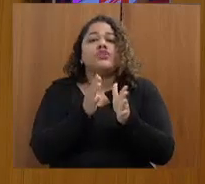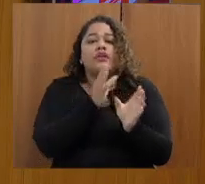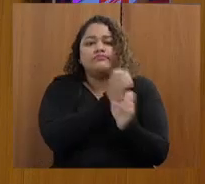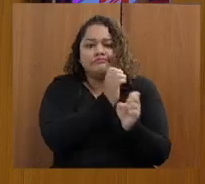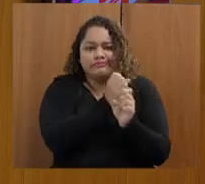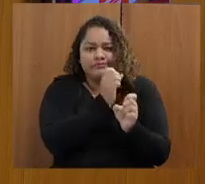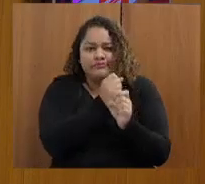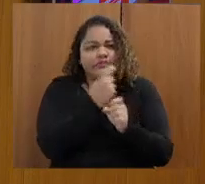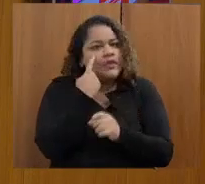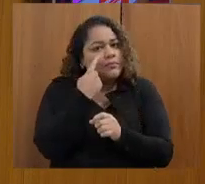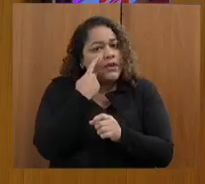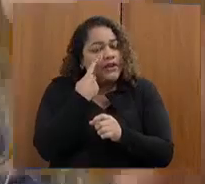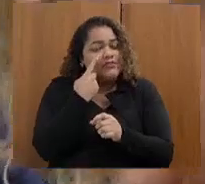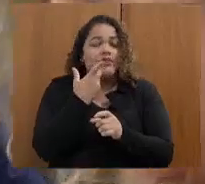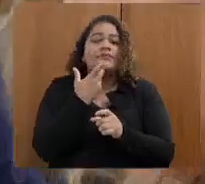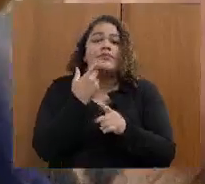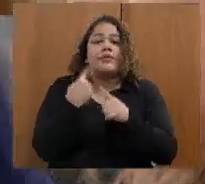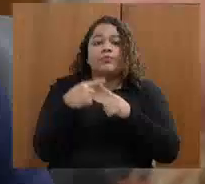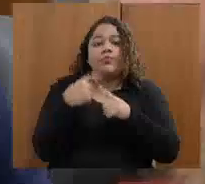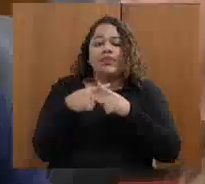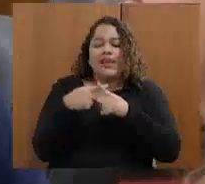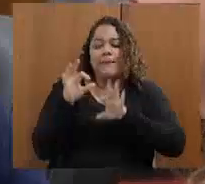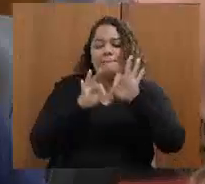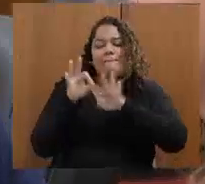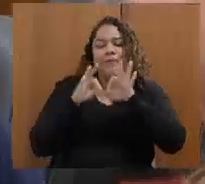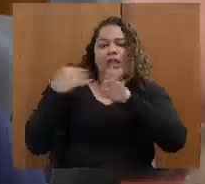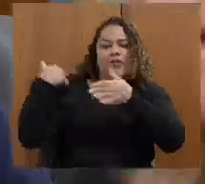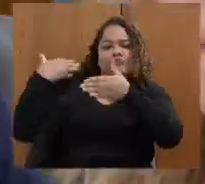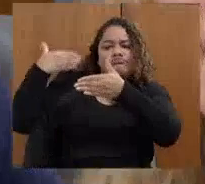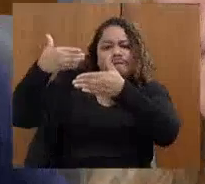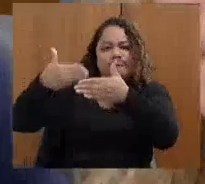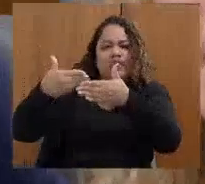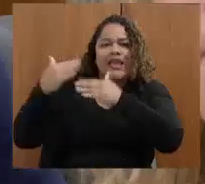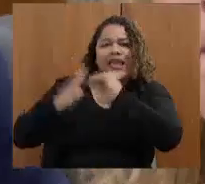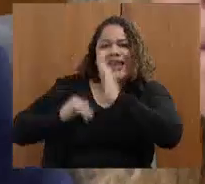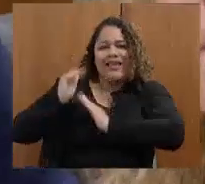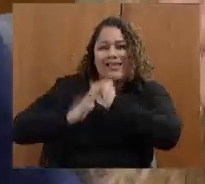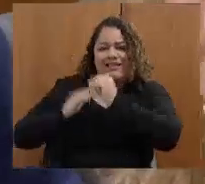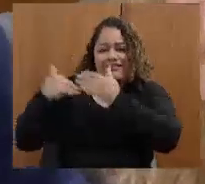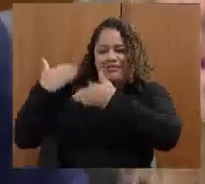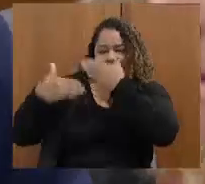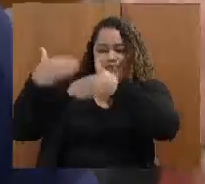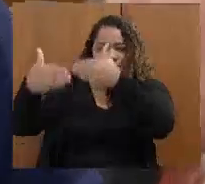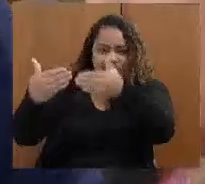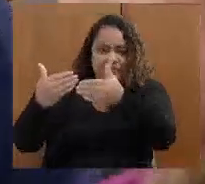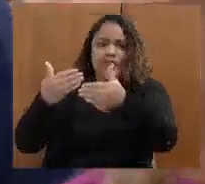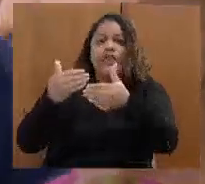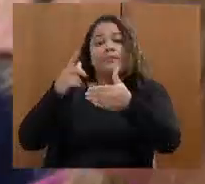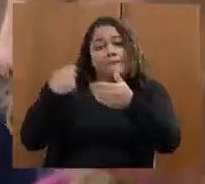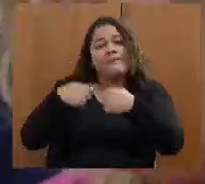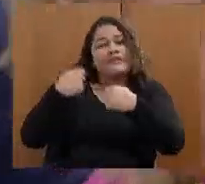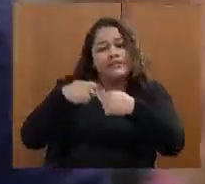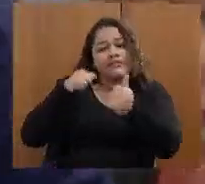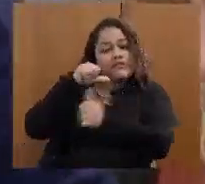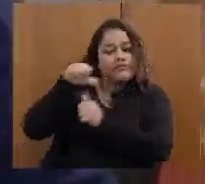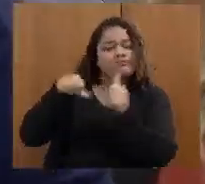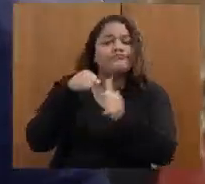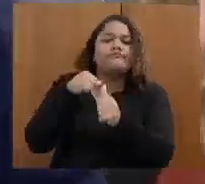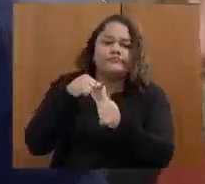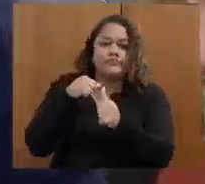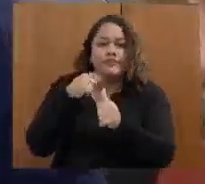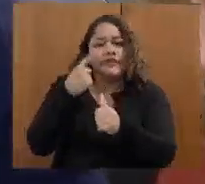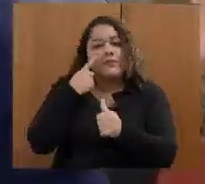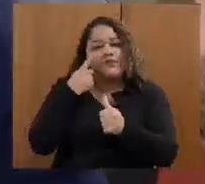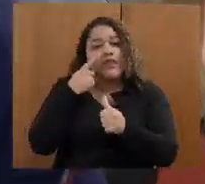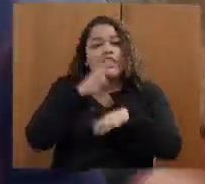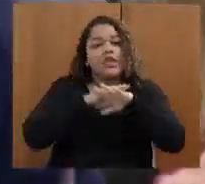histórico que tem que ser visto solicitei uma comissão interna dentro da secretaria para fazer um estudo do plano de carreira para ver